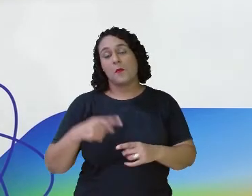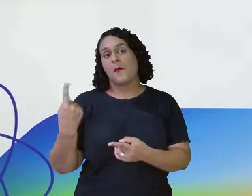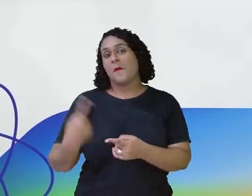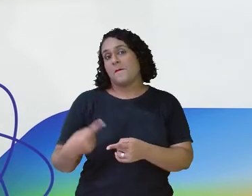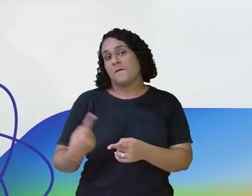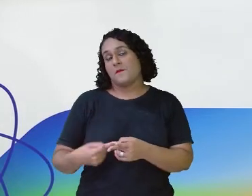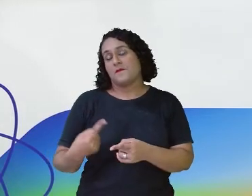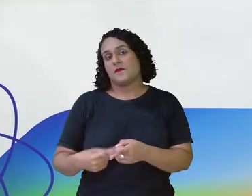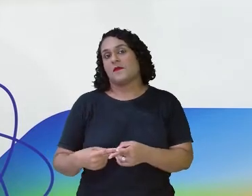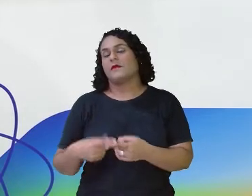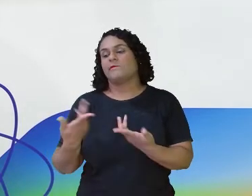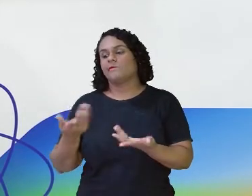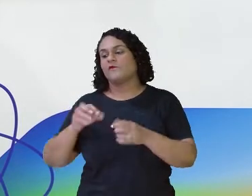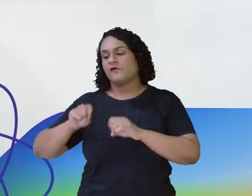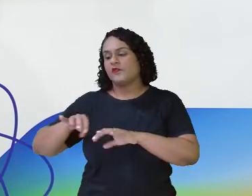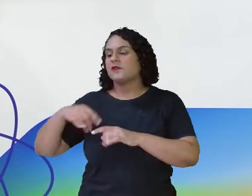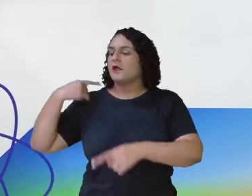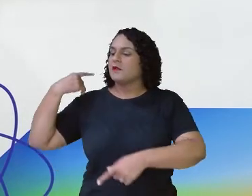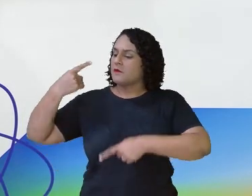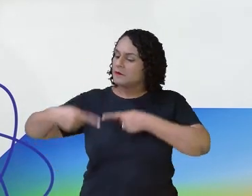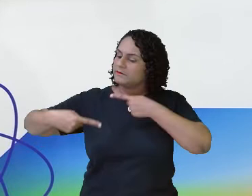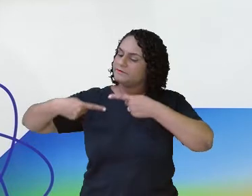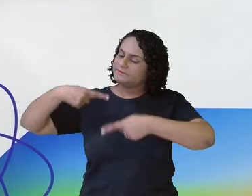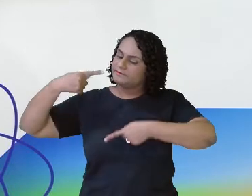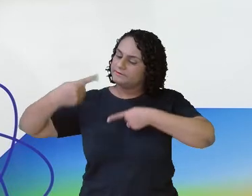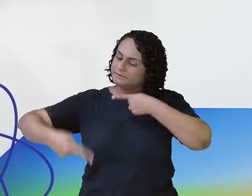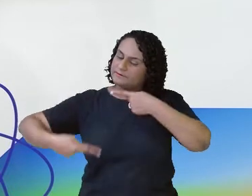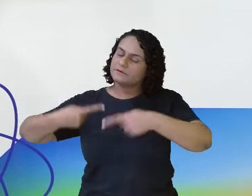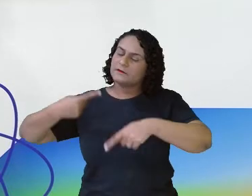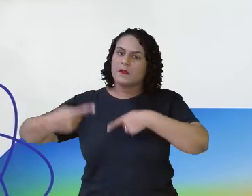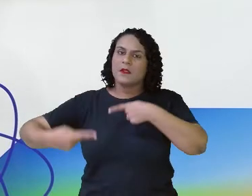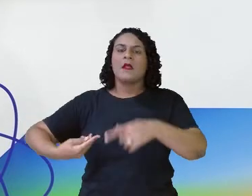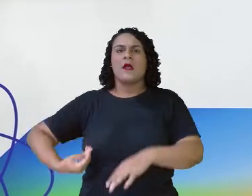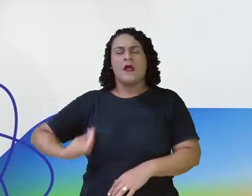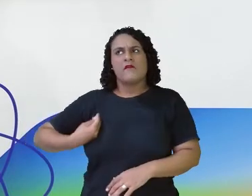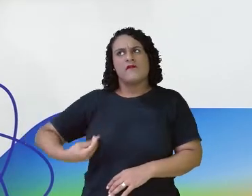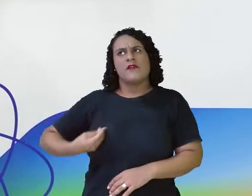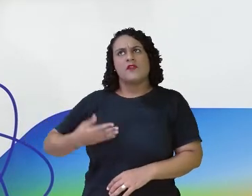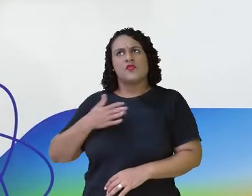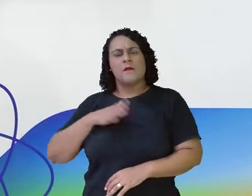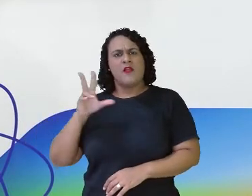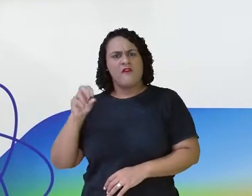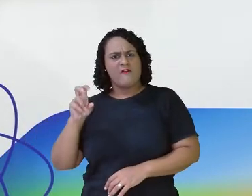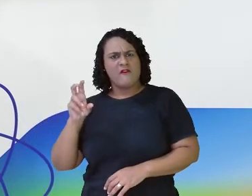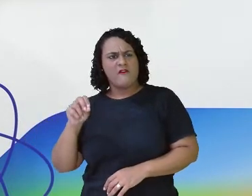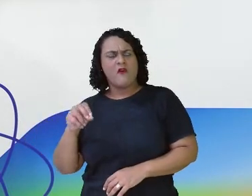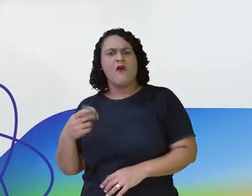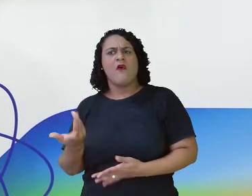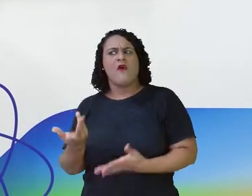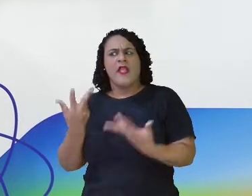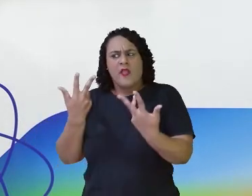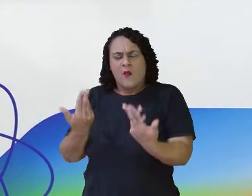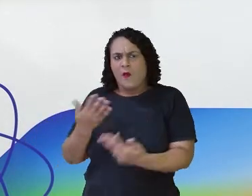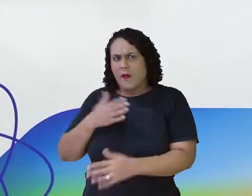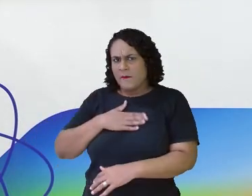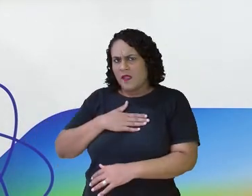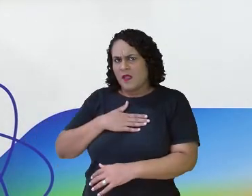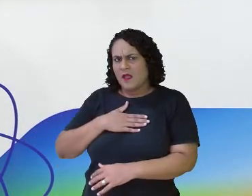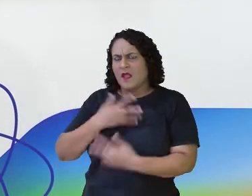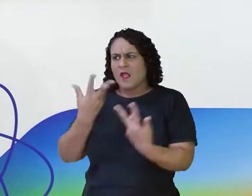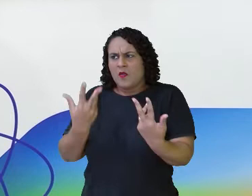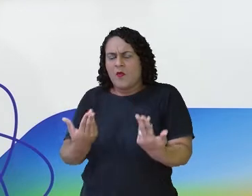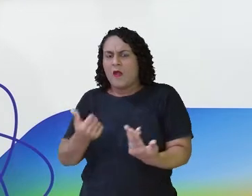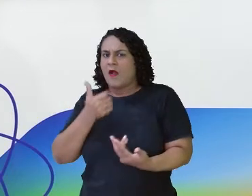ele passou por várias gerações. Não é a vivência do meu avô, não é a vivência do meu pai, que não é a minha. Então, cada